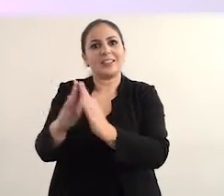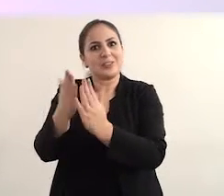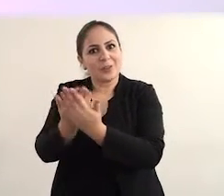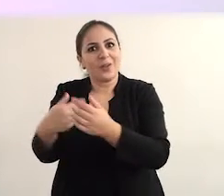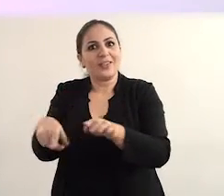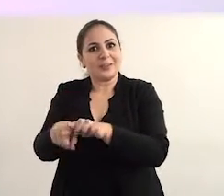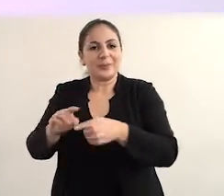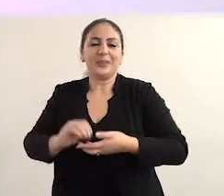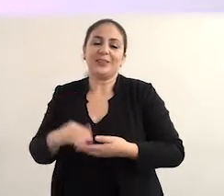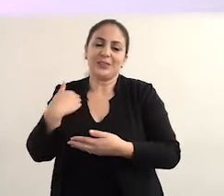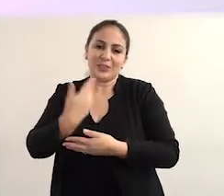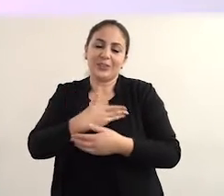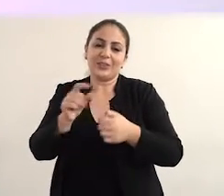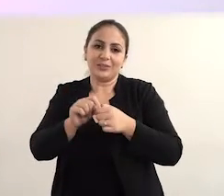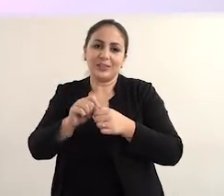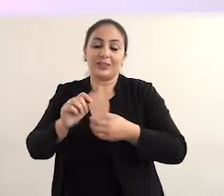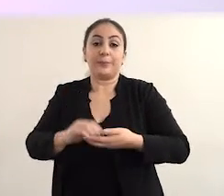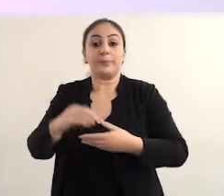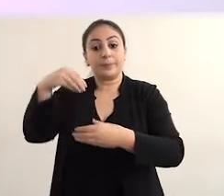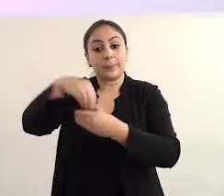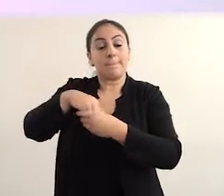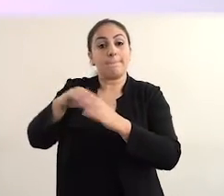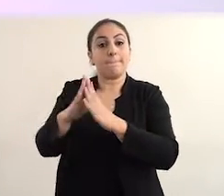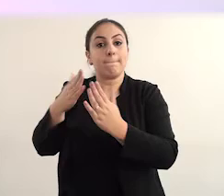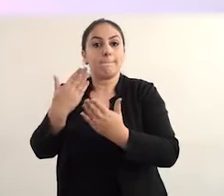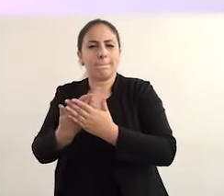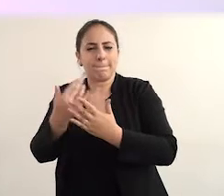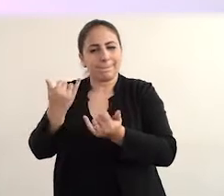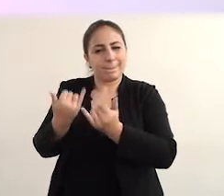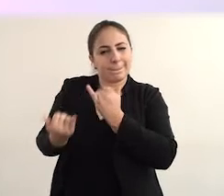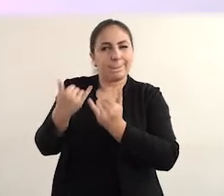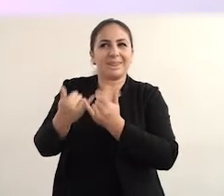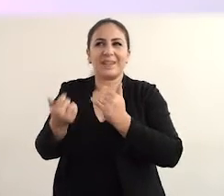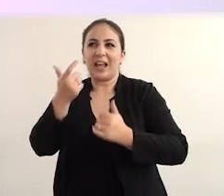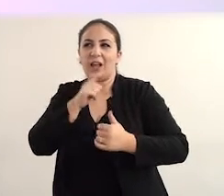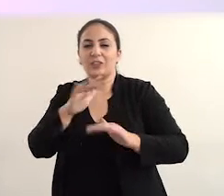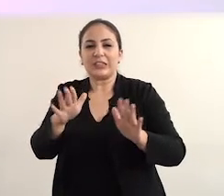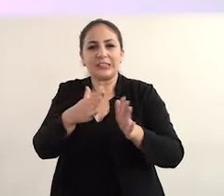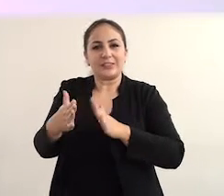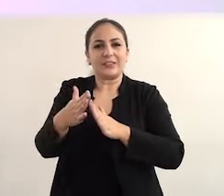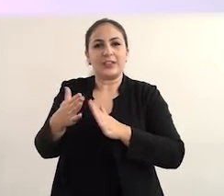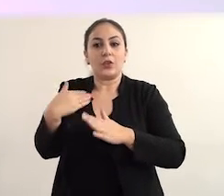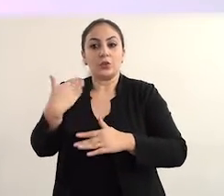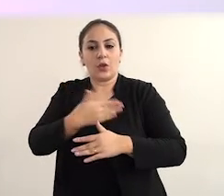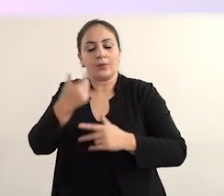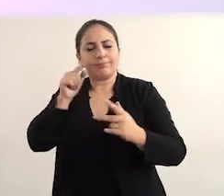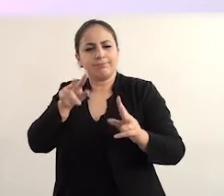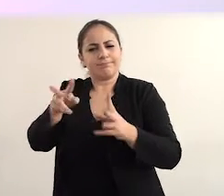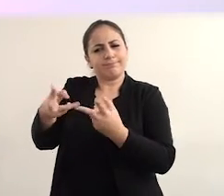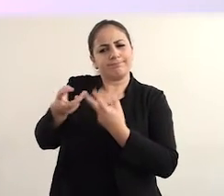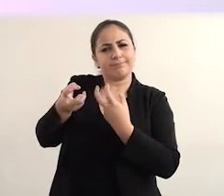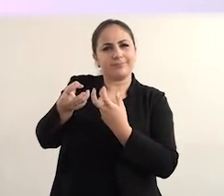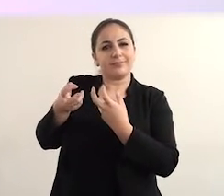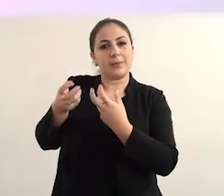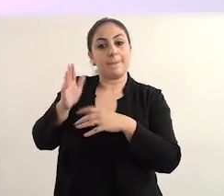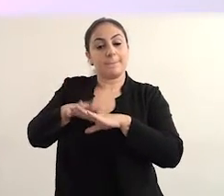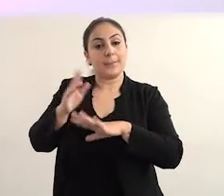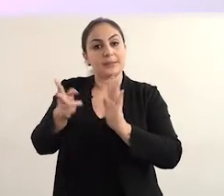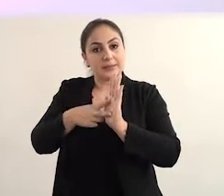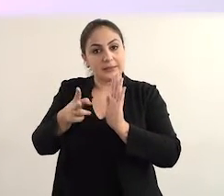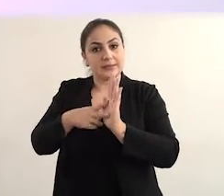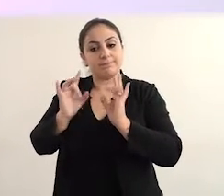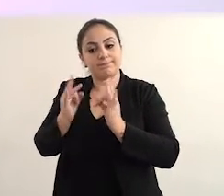feito isso. Dentro da escola, o que me parece, sim, né, é que às vezes a gente está tendo um olhar mais, assim, com